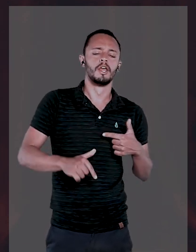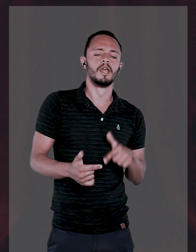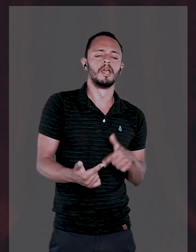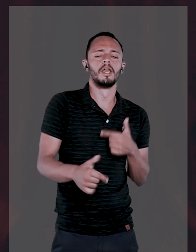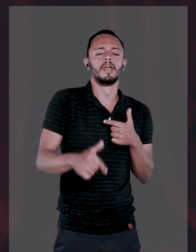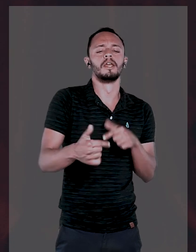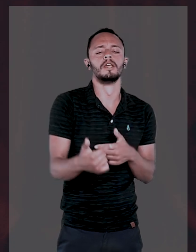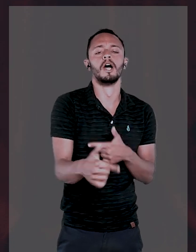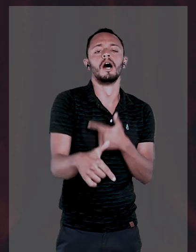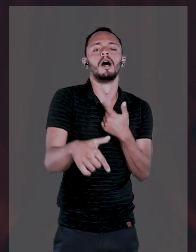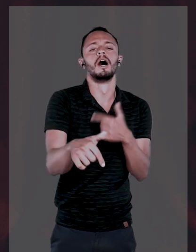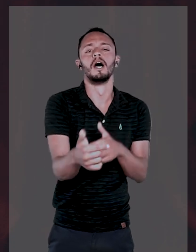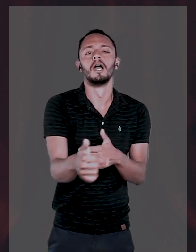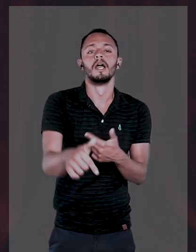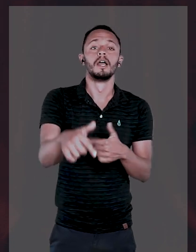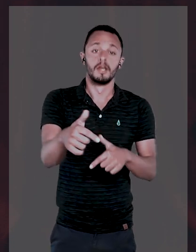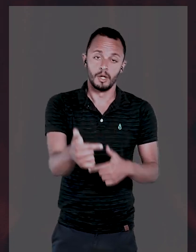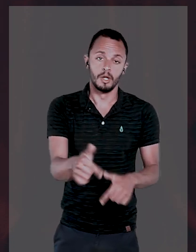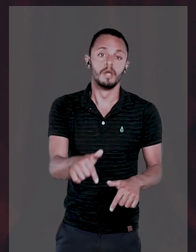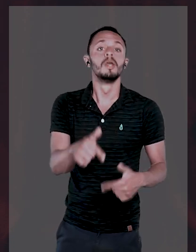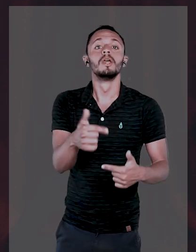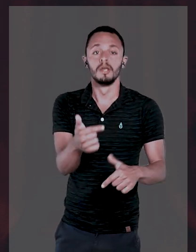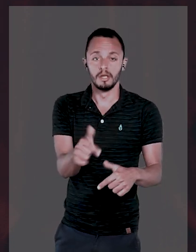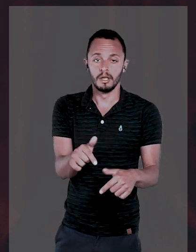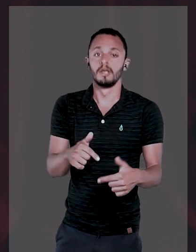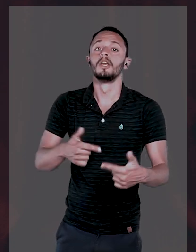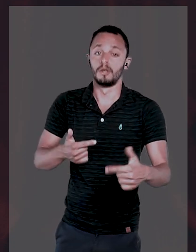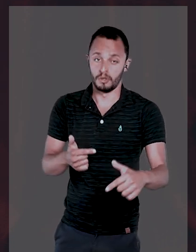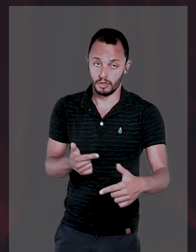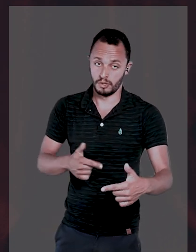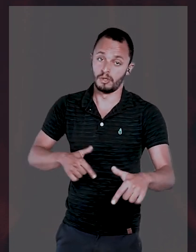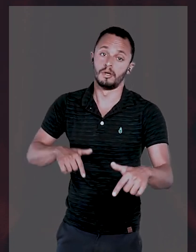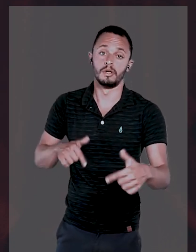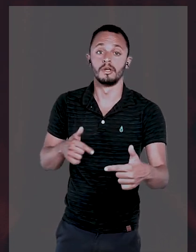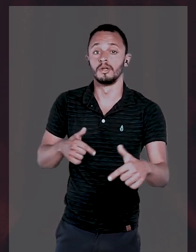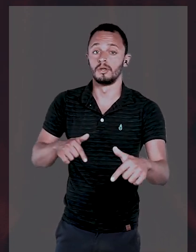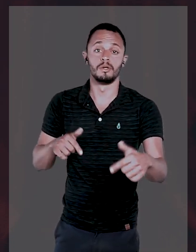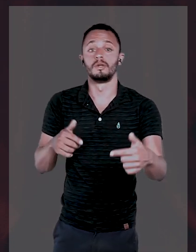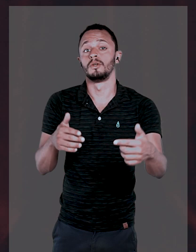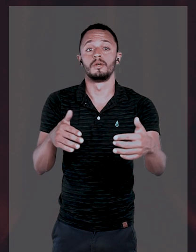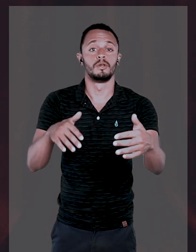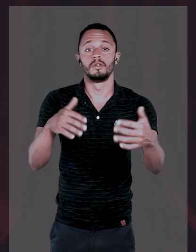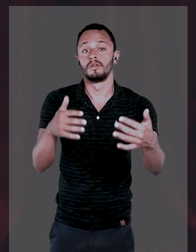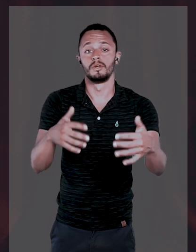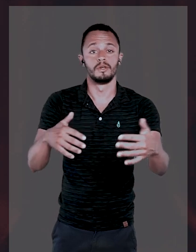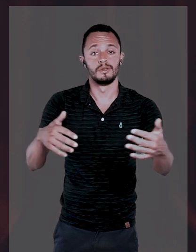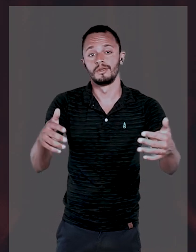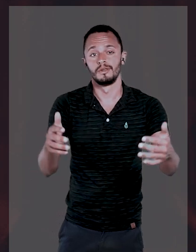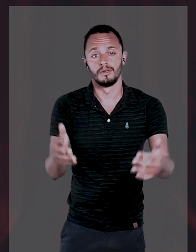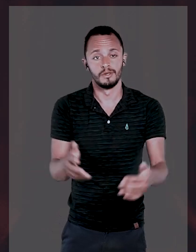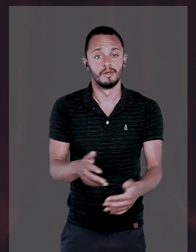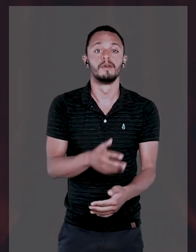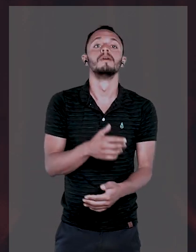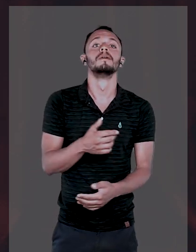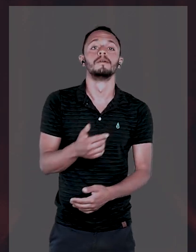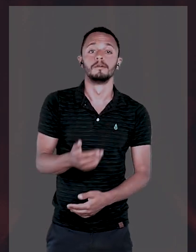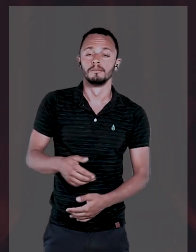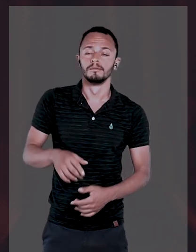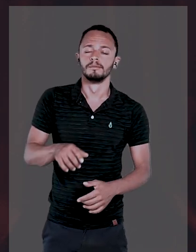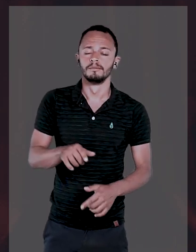ei, ei, oi, ai, ei, ai,